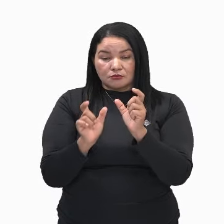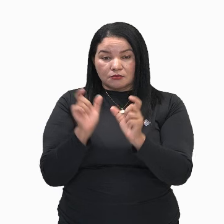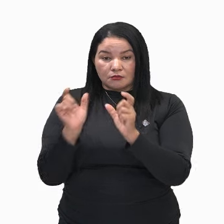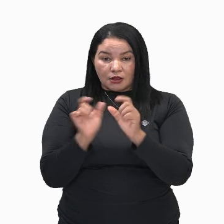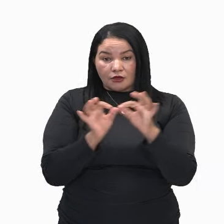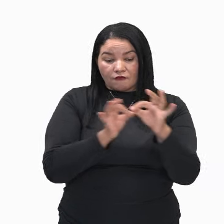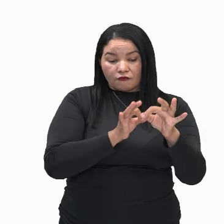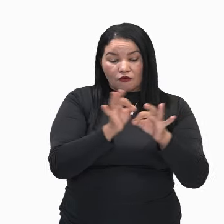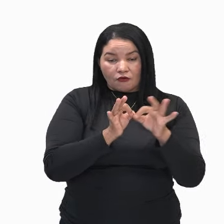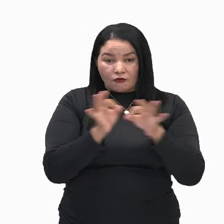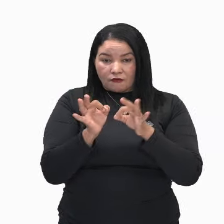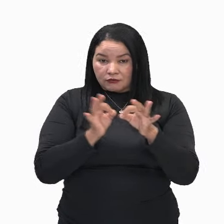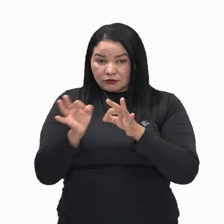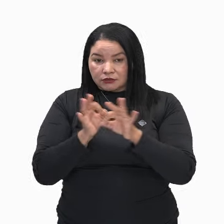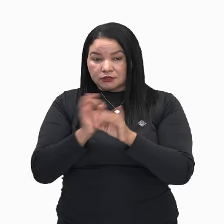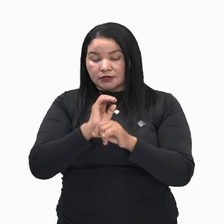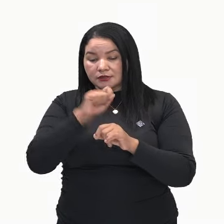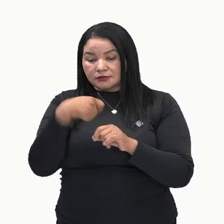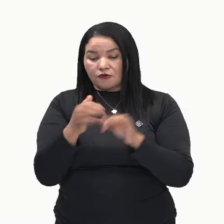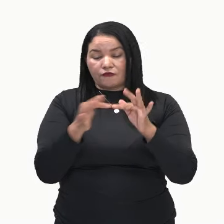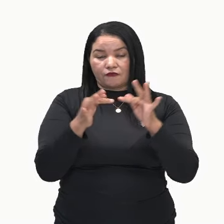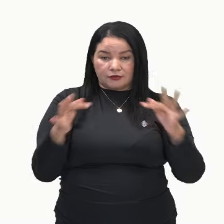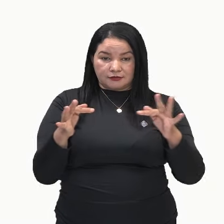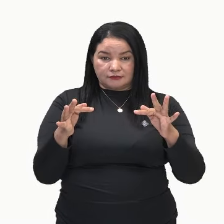de palavras.